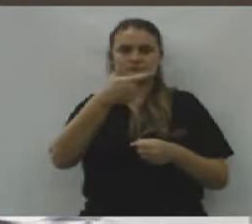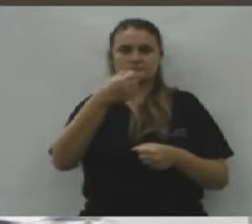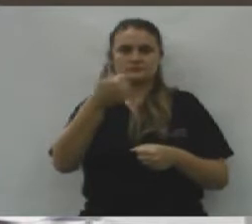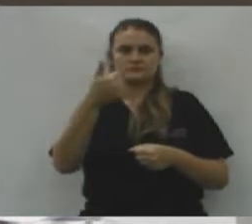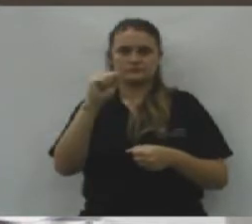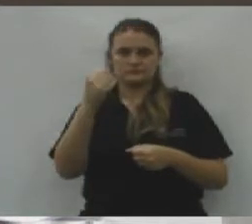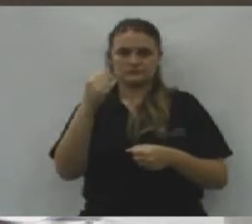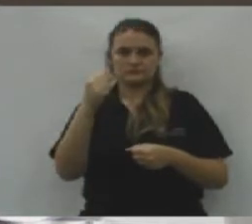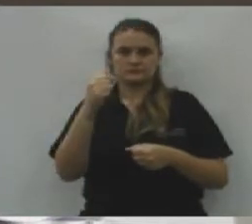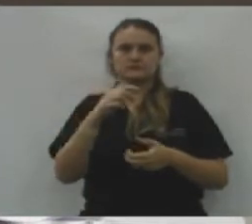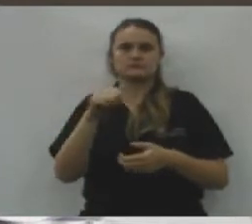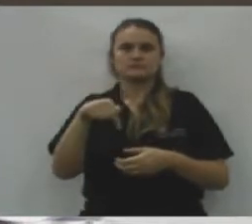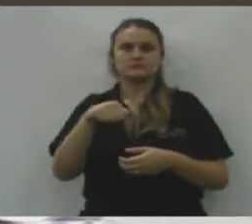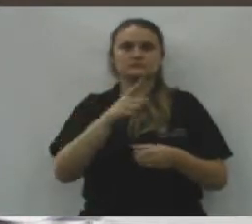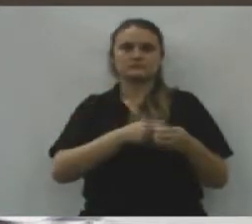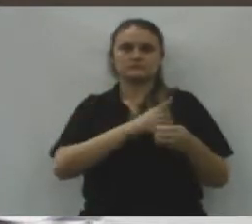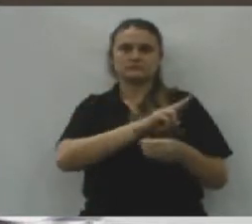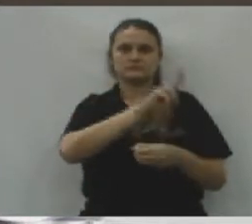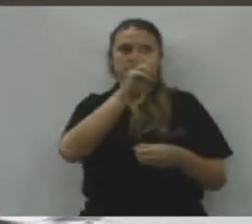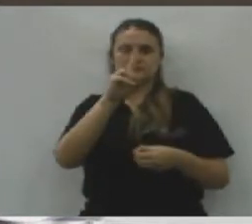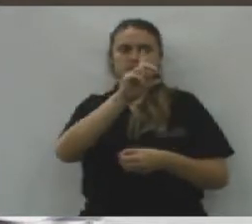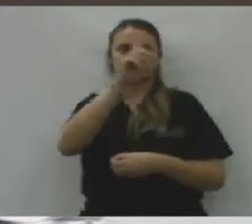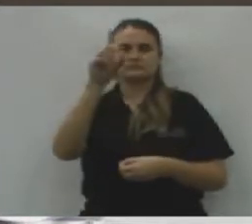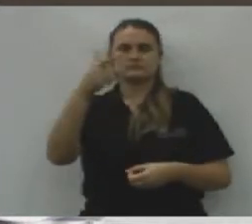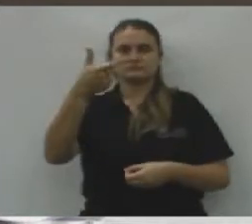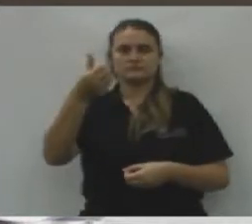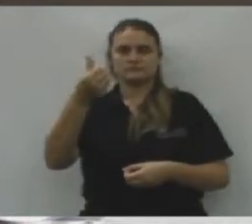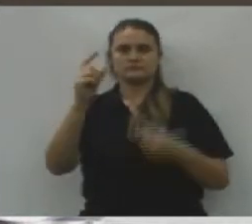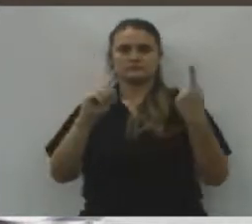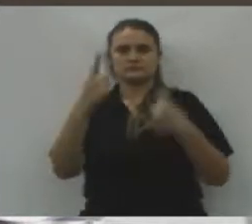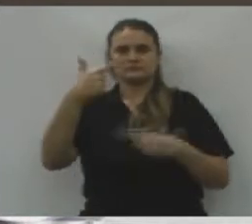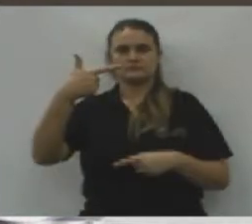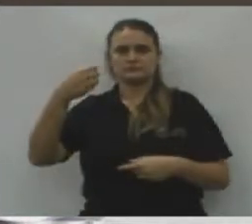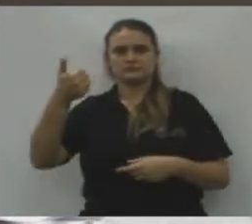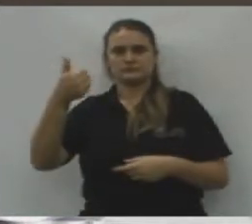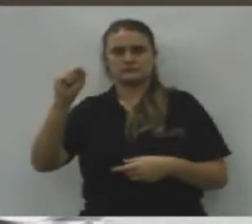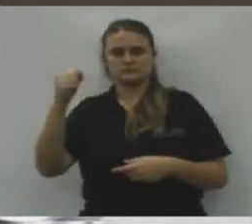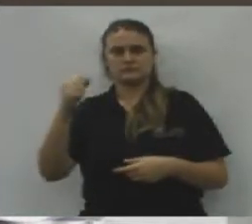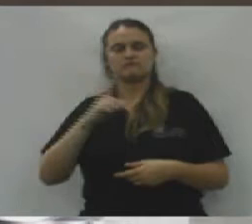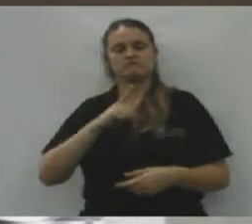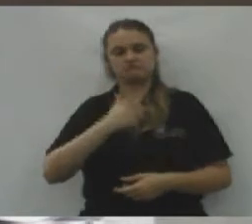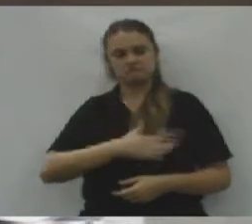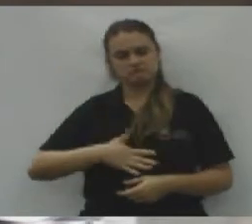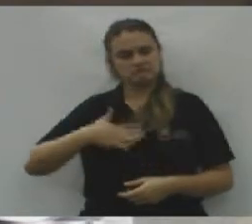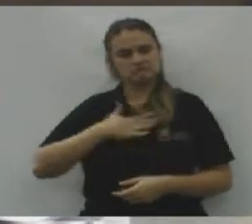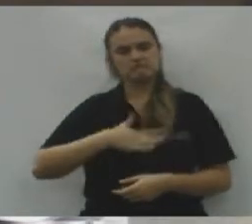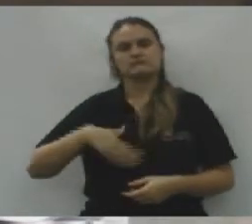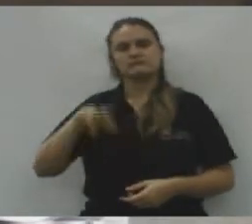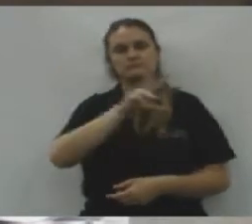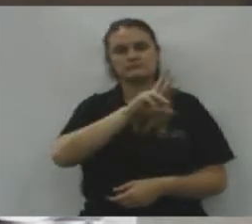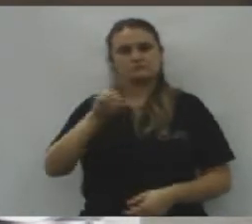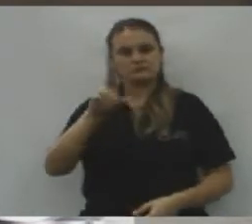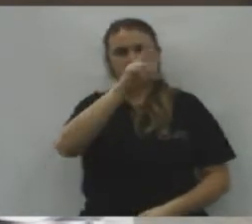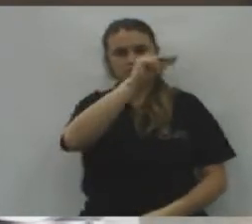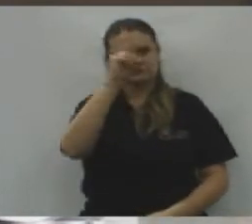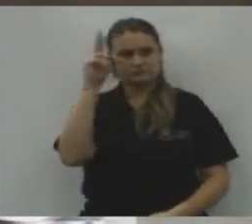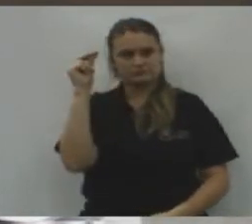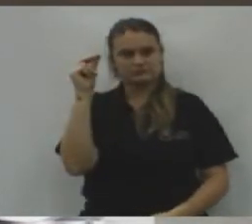061/2018, União da Vitória, 26 de fevereiro de 2018. Com grande satisfação, em nome do prefeito